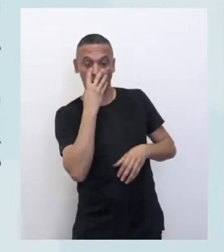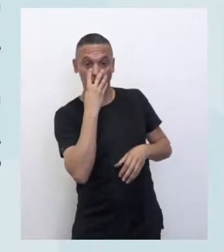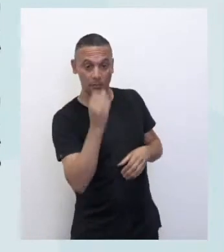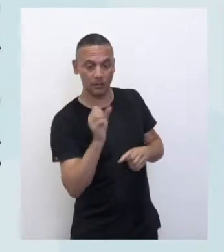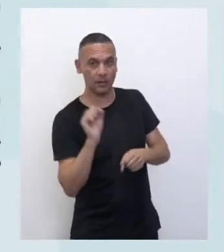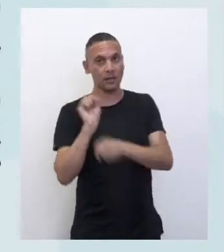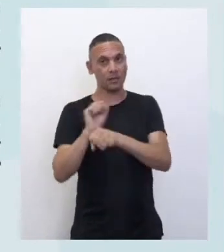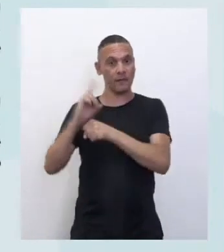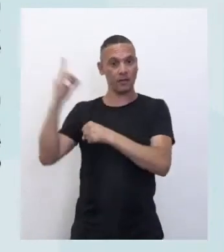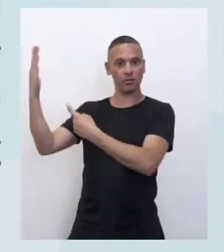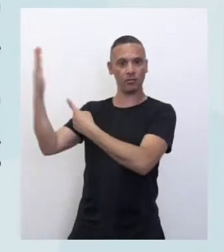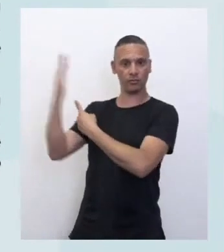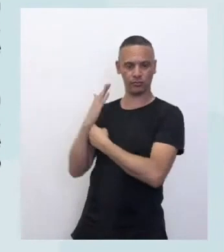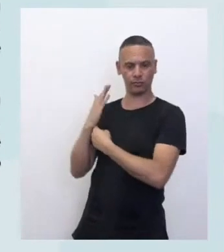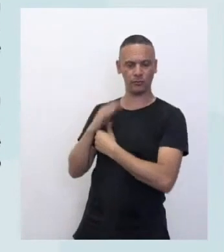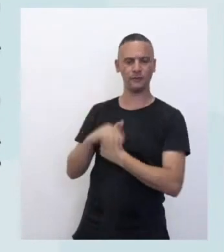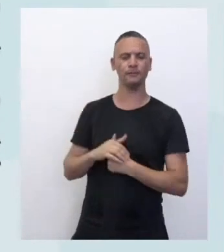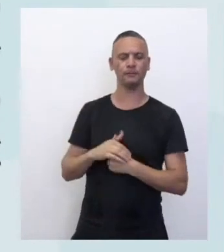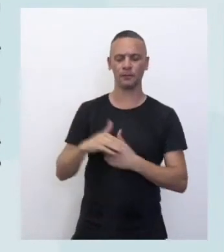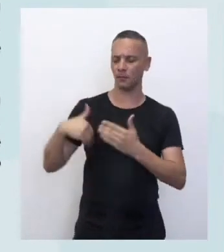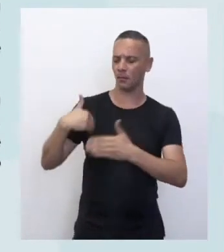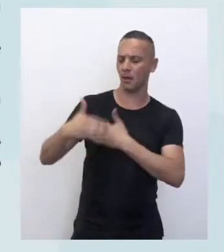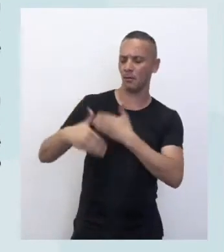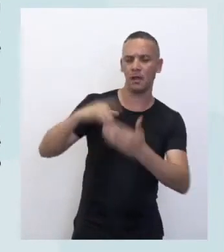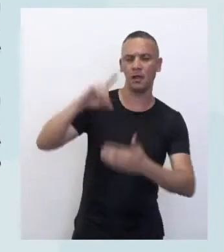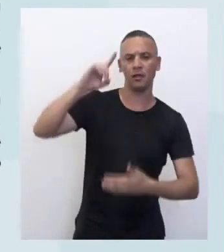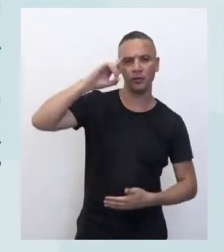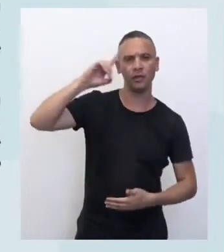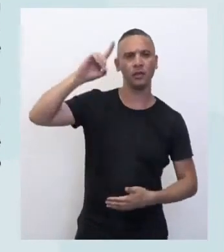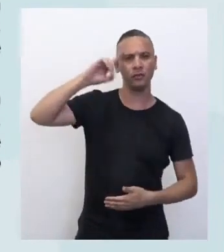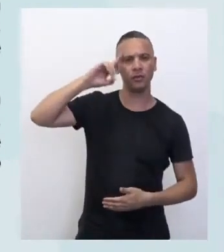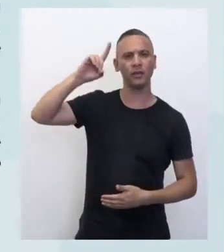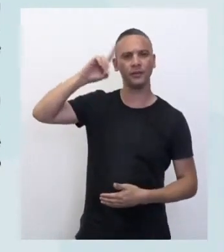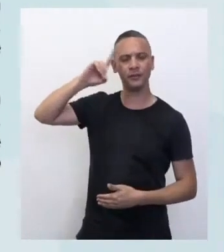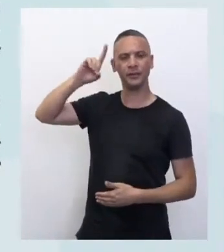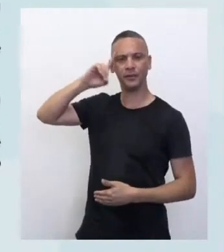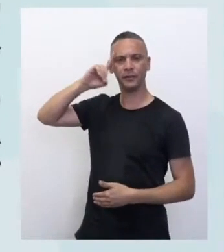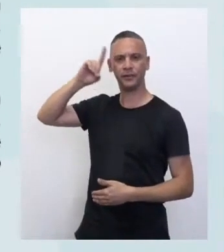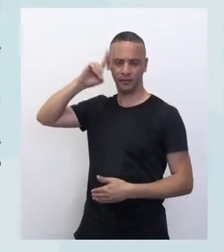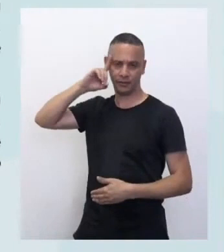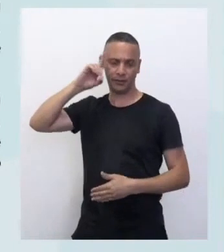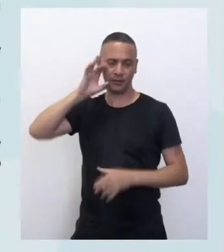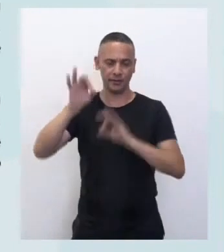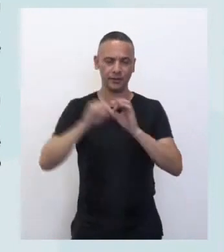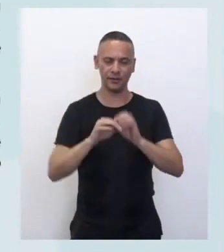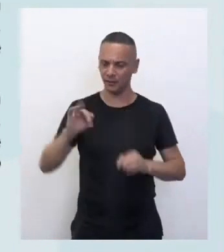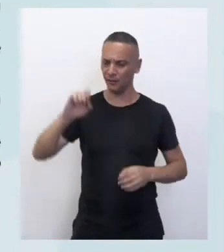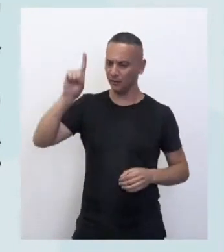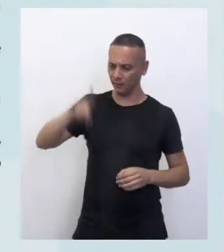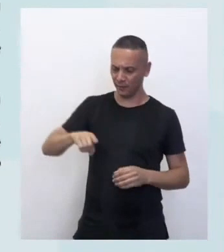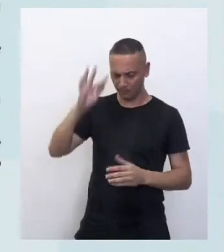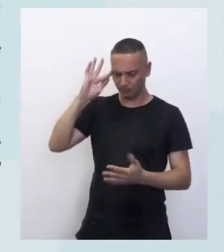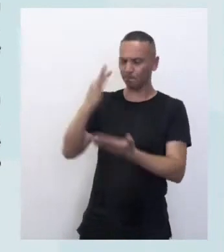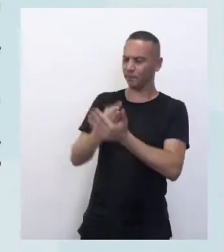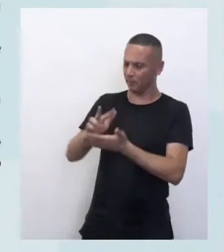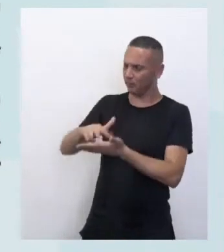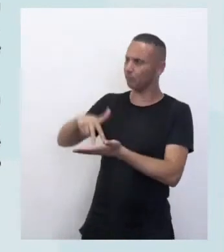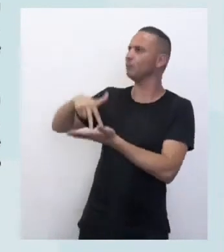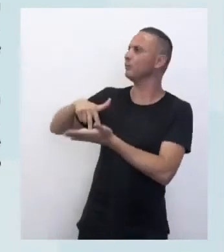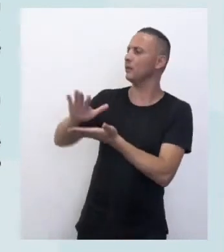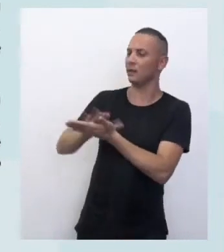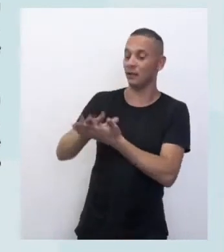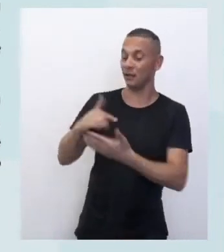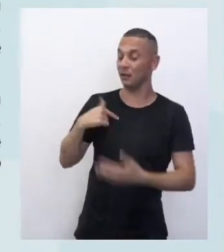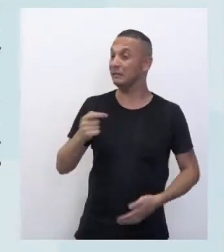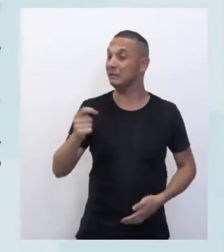providência divina. Muitos dias se passaram, mas, para persistir em fé, o homem não se levantou. Quando já estava à